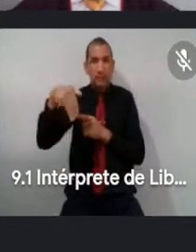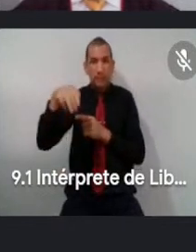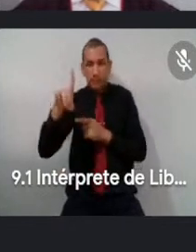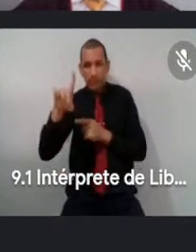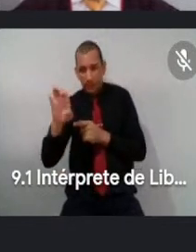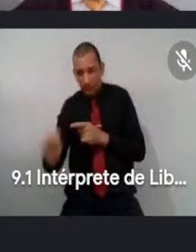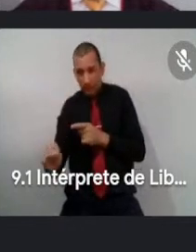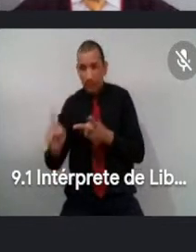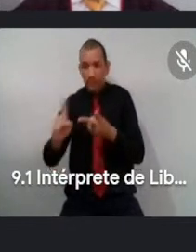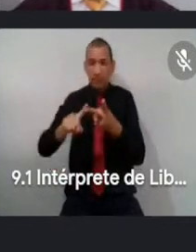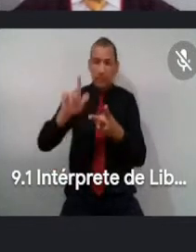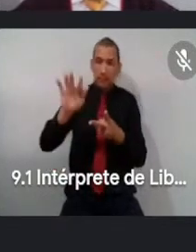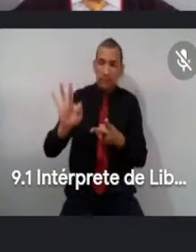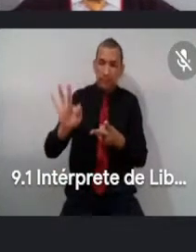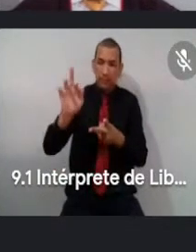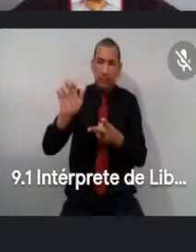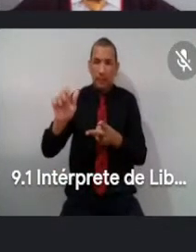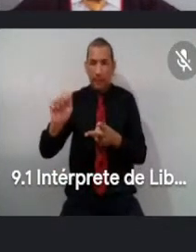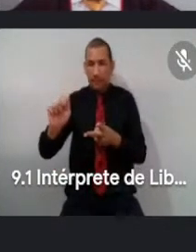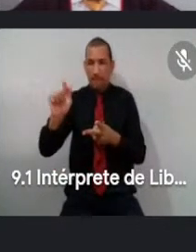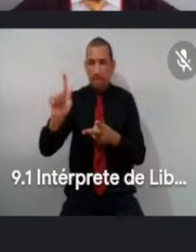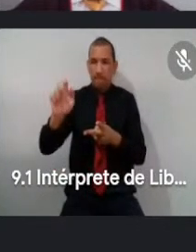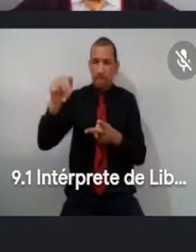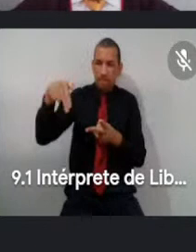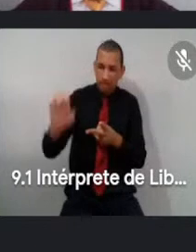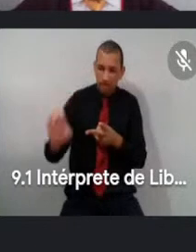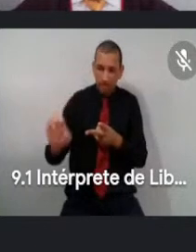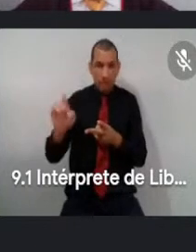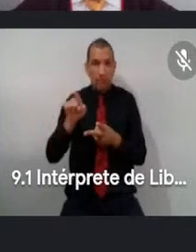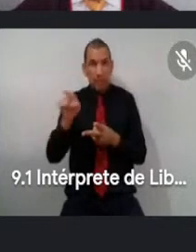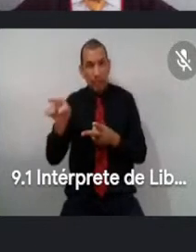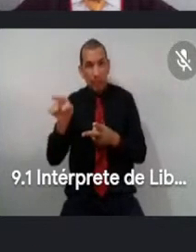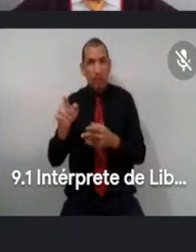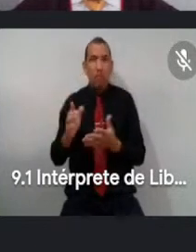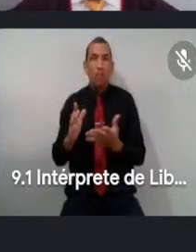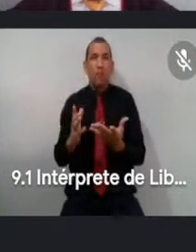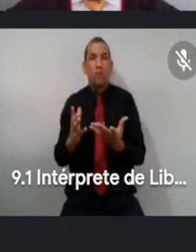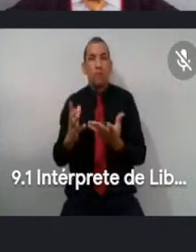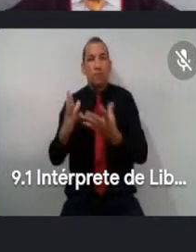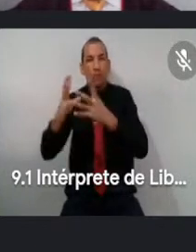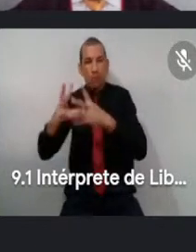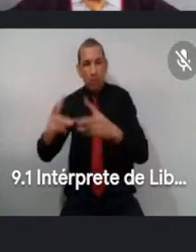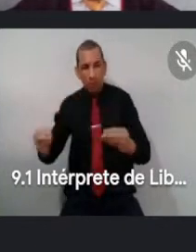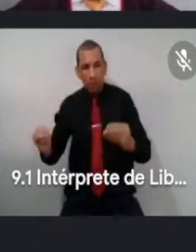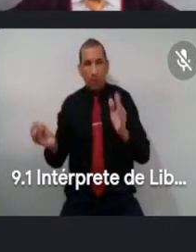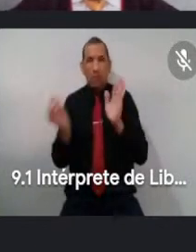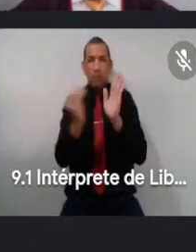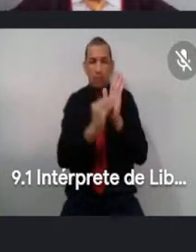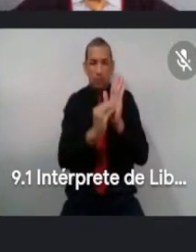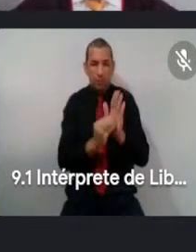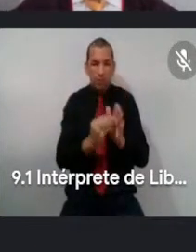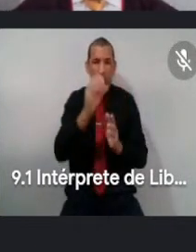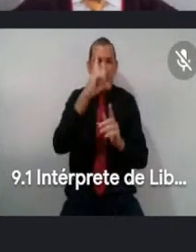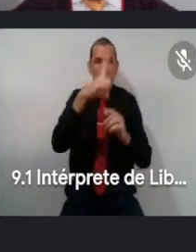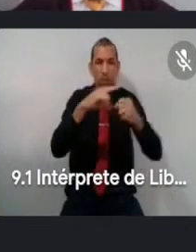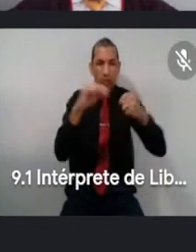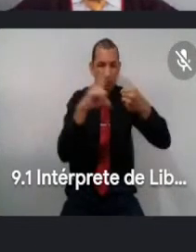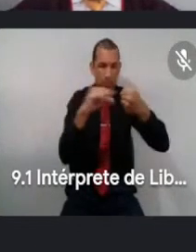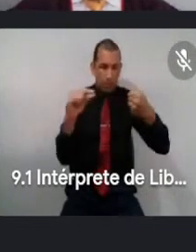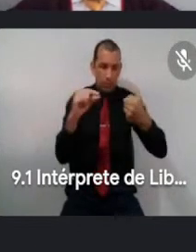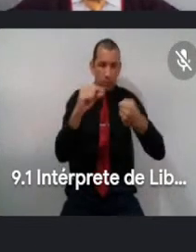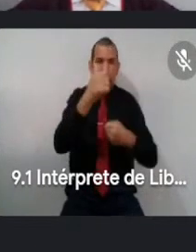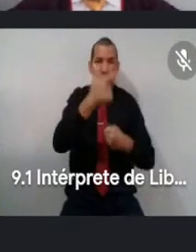e vagno Pereira da Silva para absorvê-los da prática do delito previsto no artigo 288